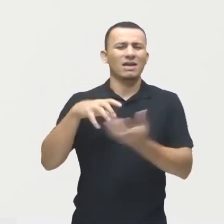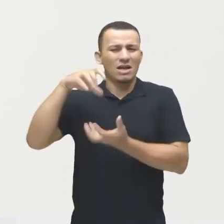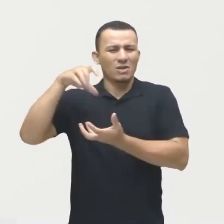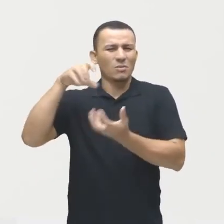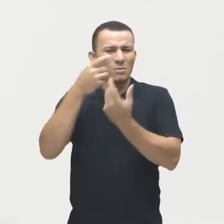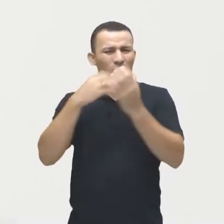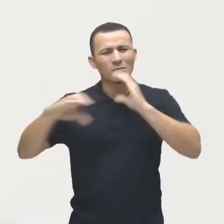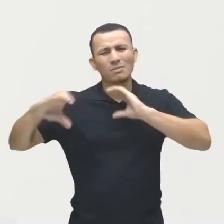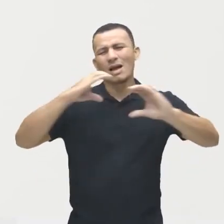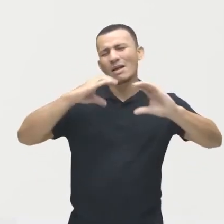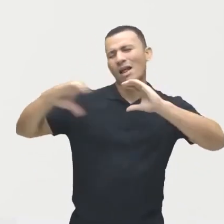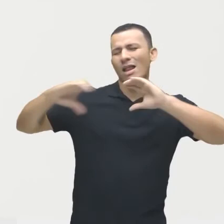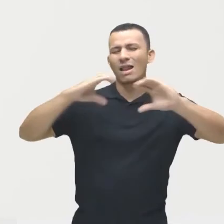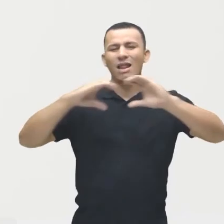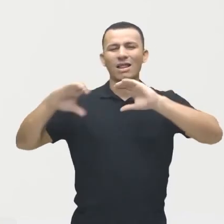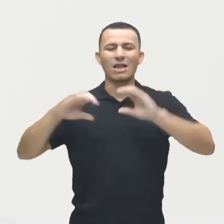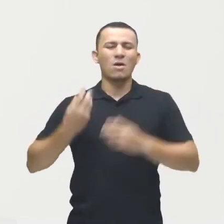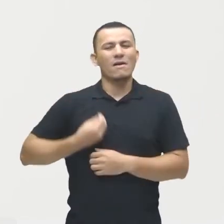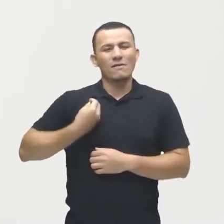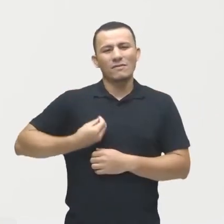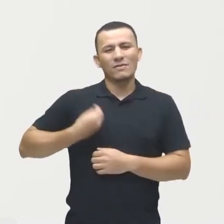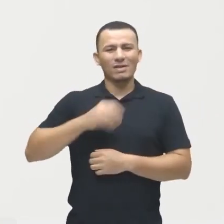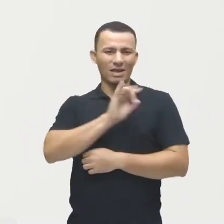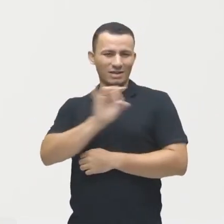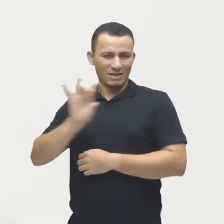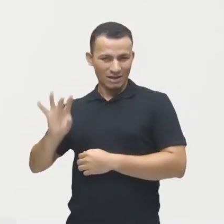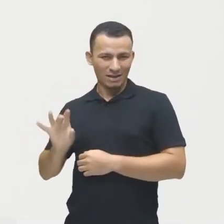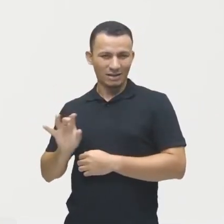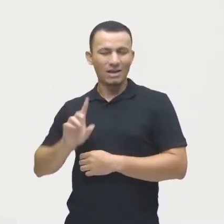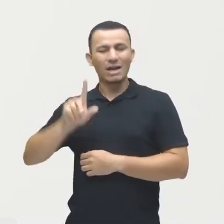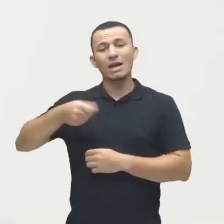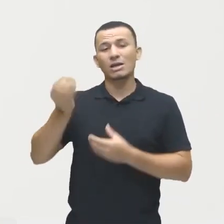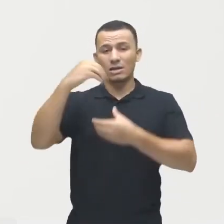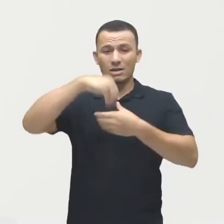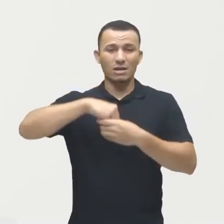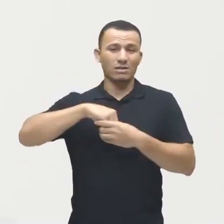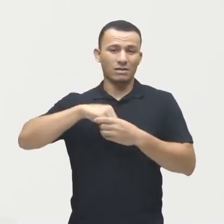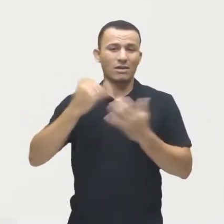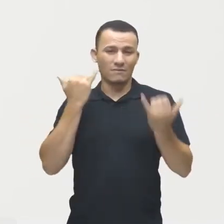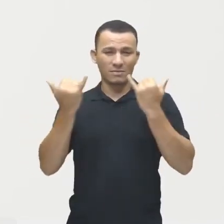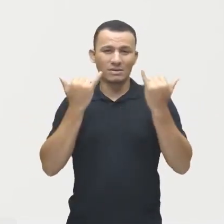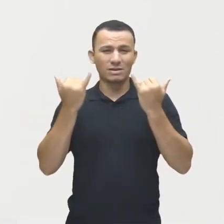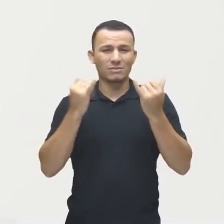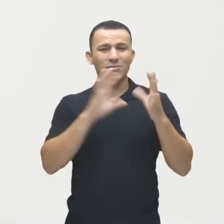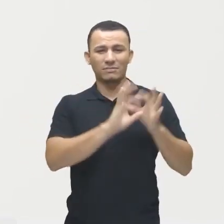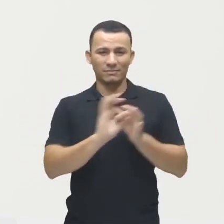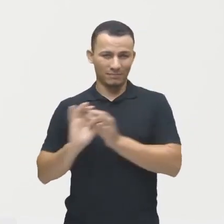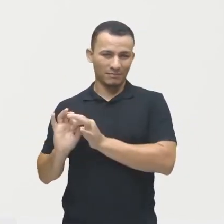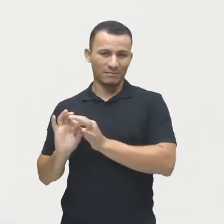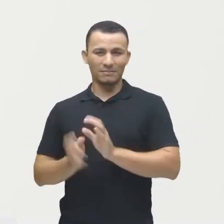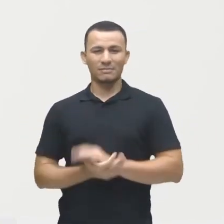é o cantor. Tudo essas informações podem estar acontecendo dentro desse contexto.